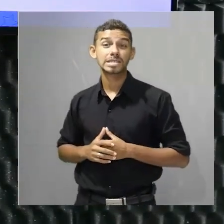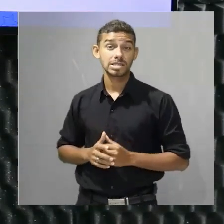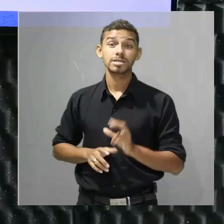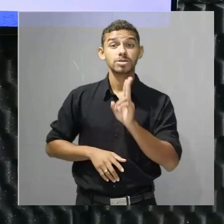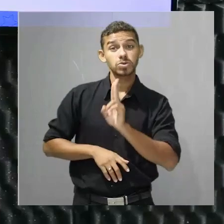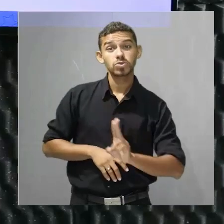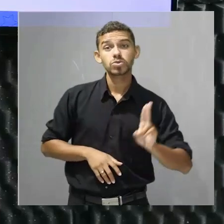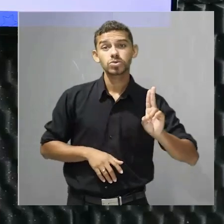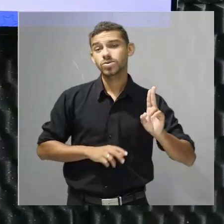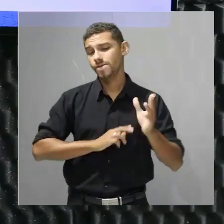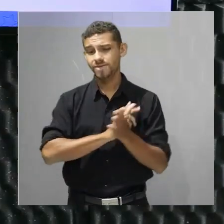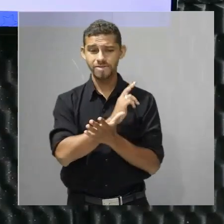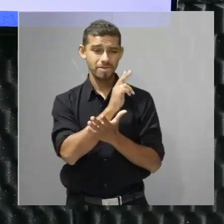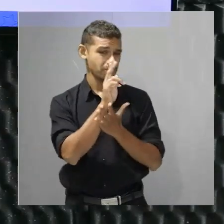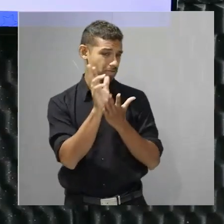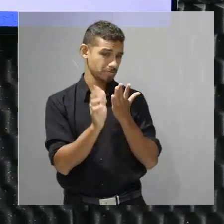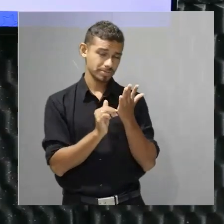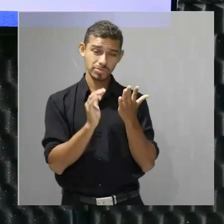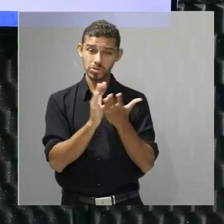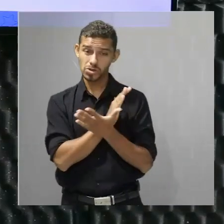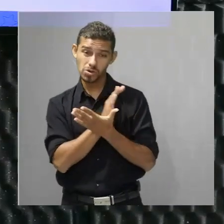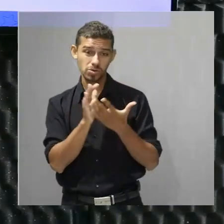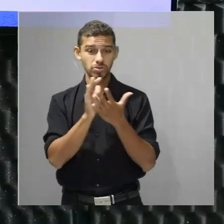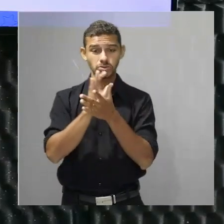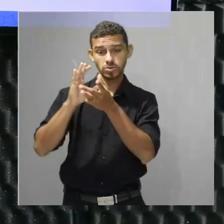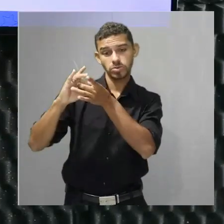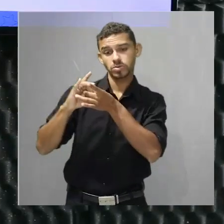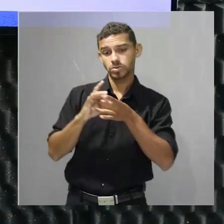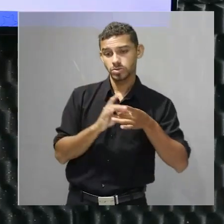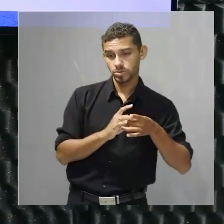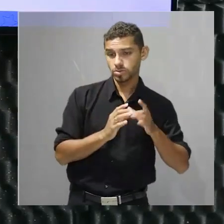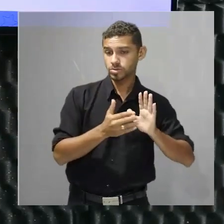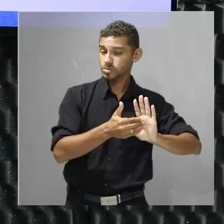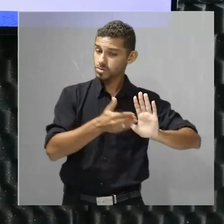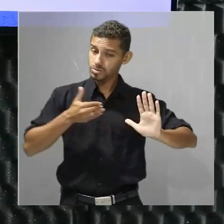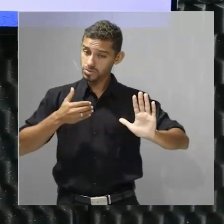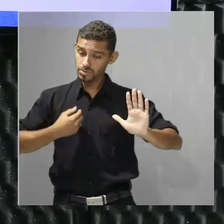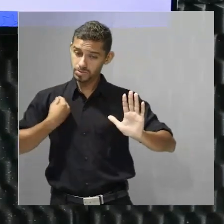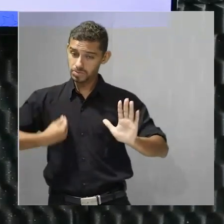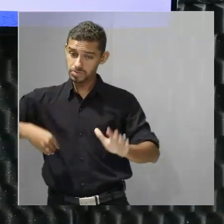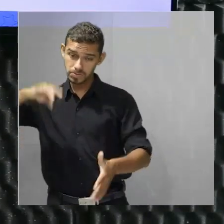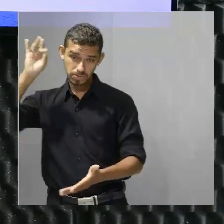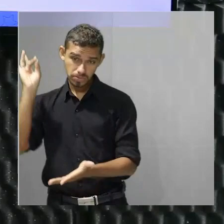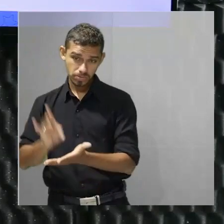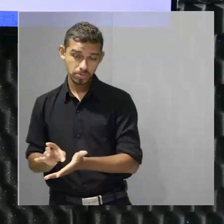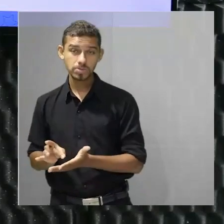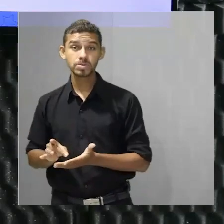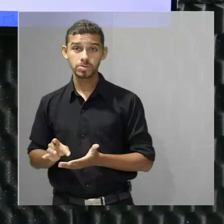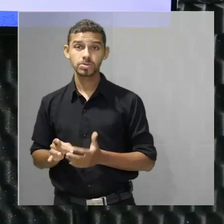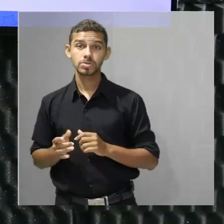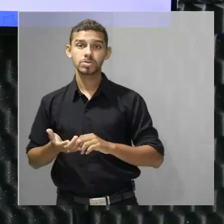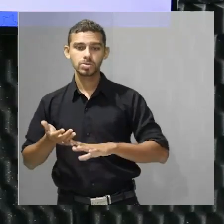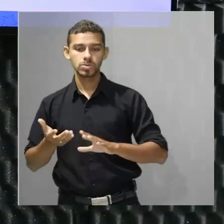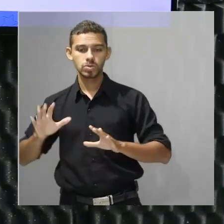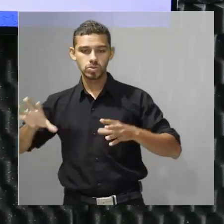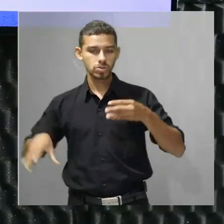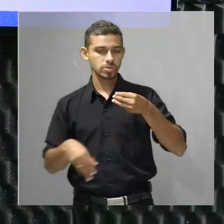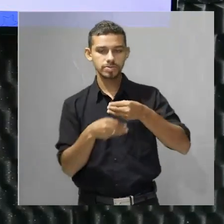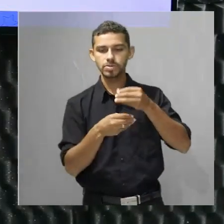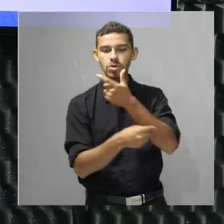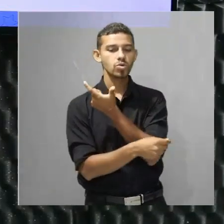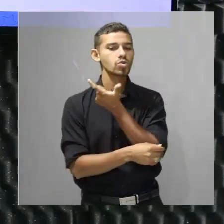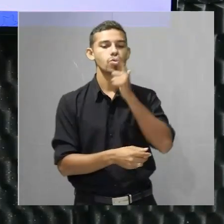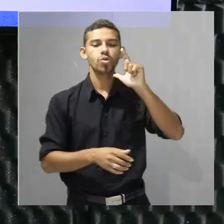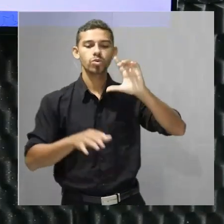linguagem de diversas formas em alguns contextos ele tira a forma real a forma própria e coloca em